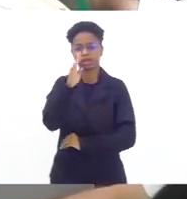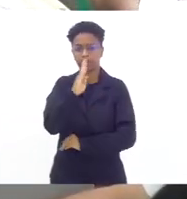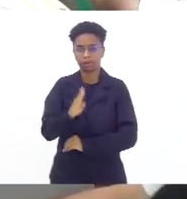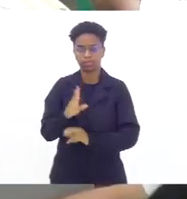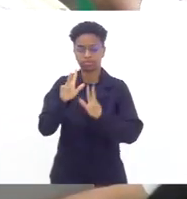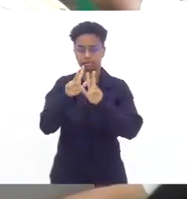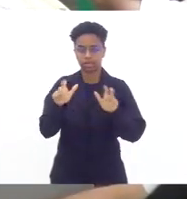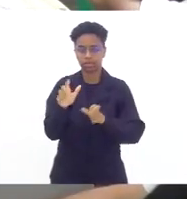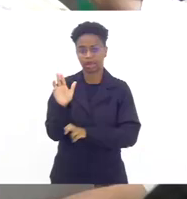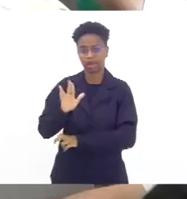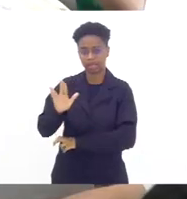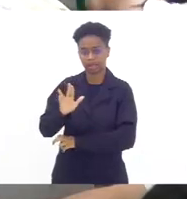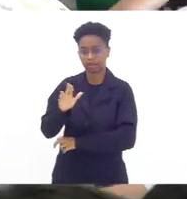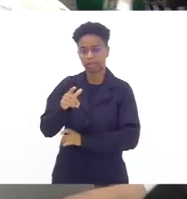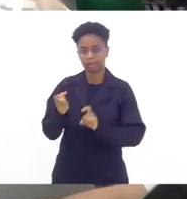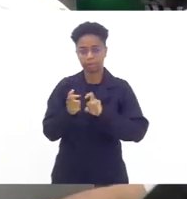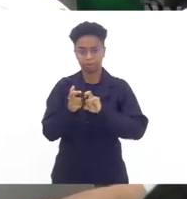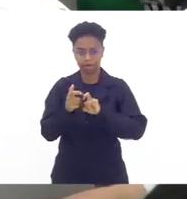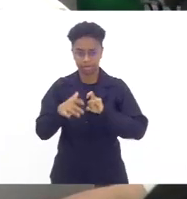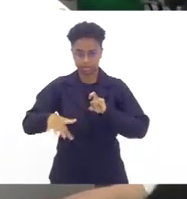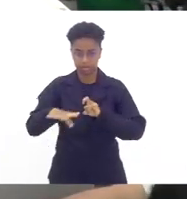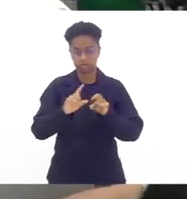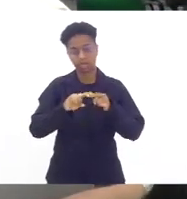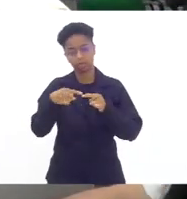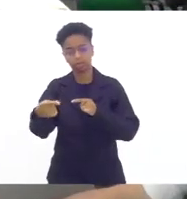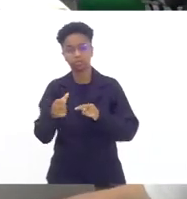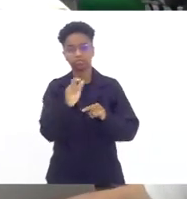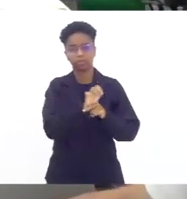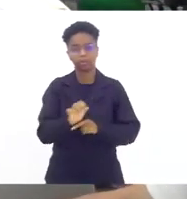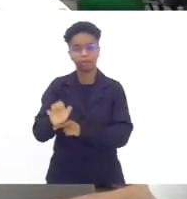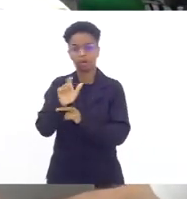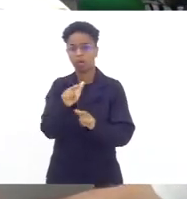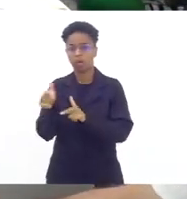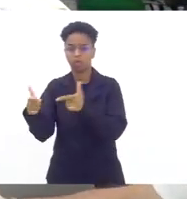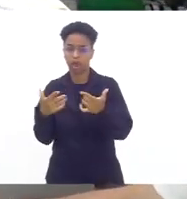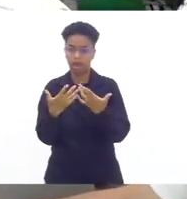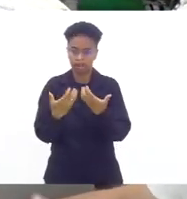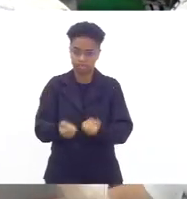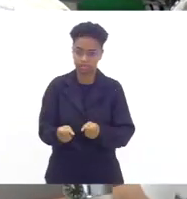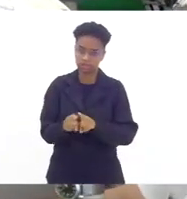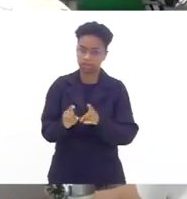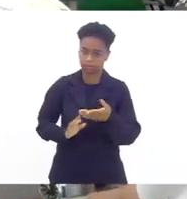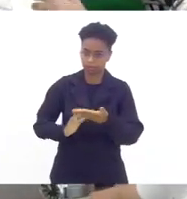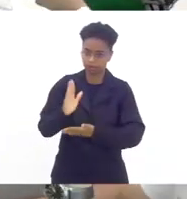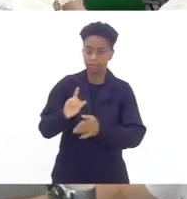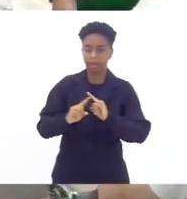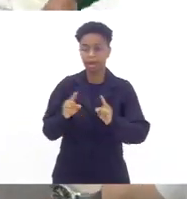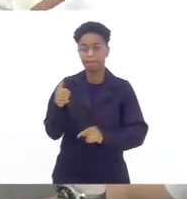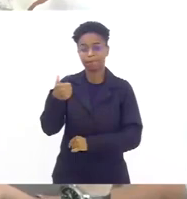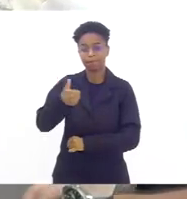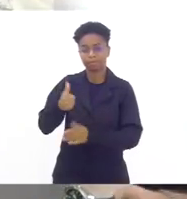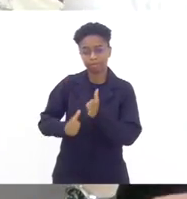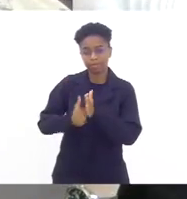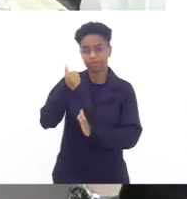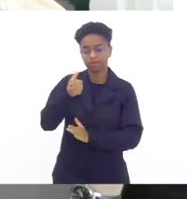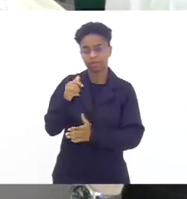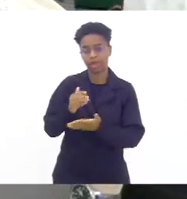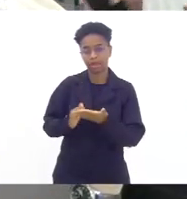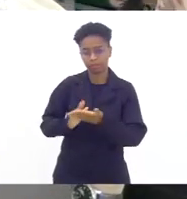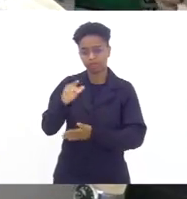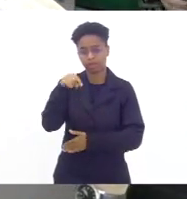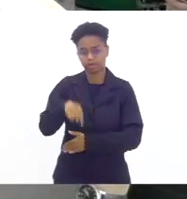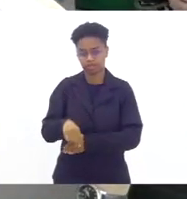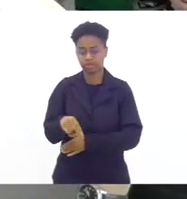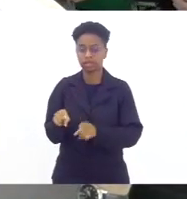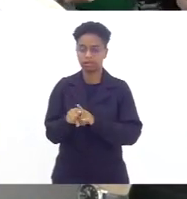cannabis medicinal depois outros estados alguns municípios aprovaram mas a primeira a gente aprovou aqui derrubando um veto